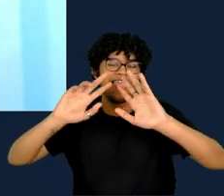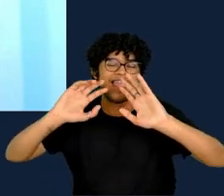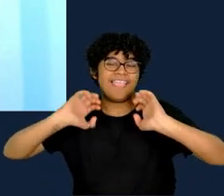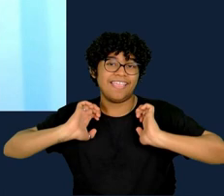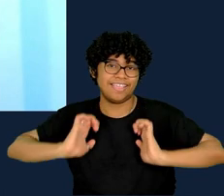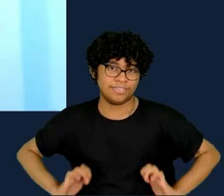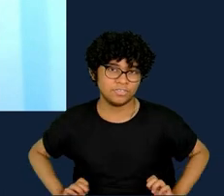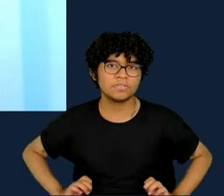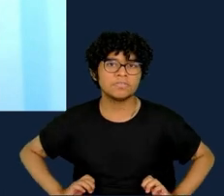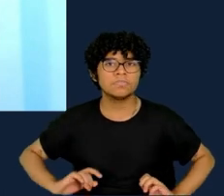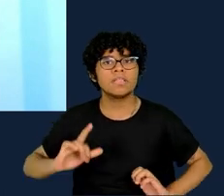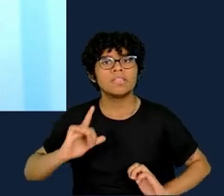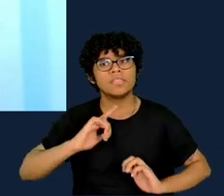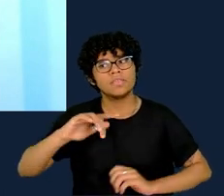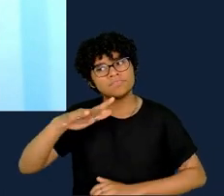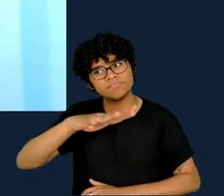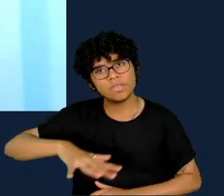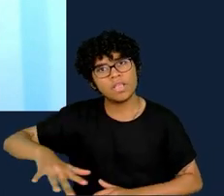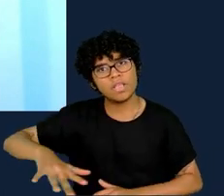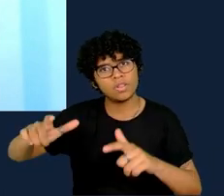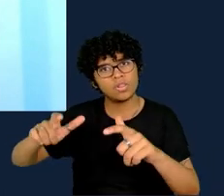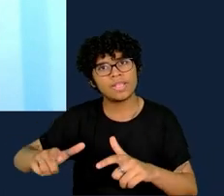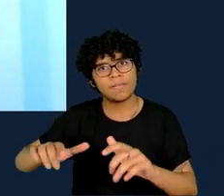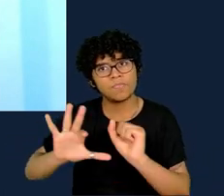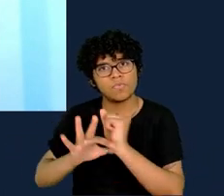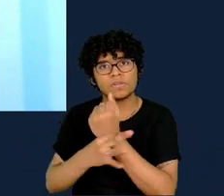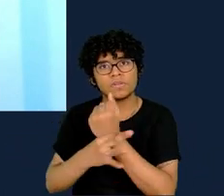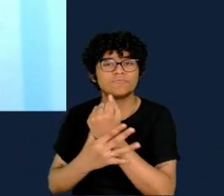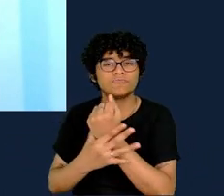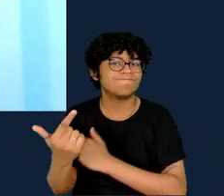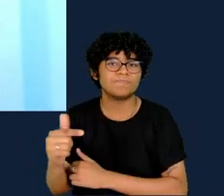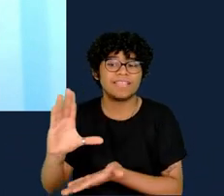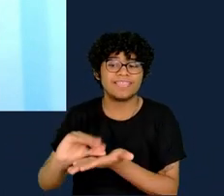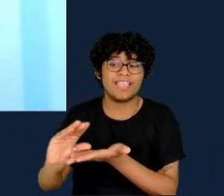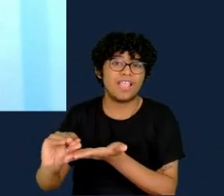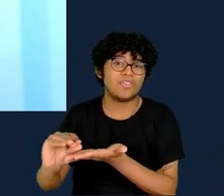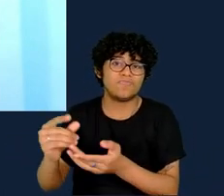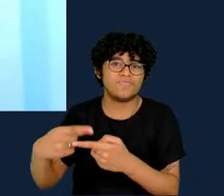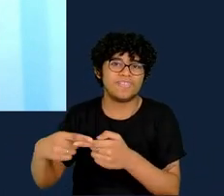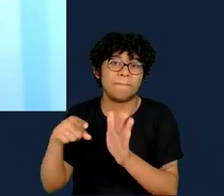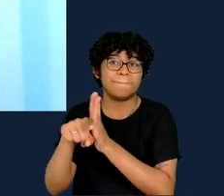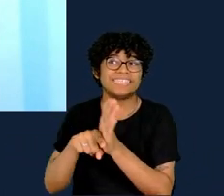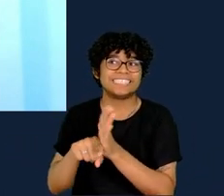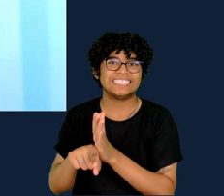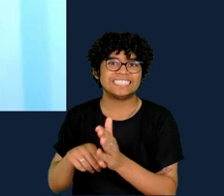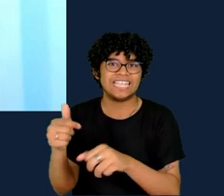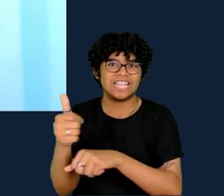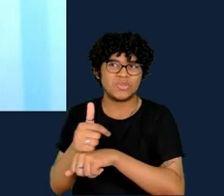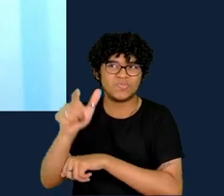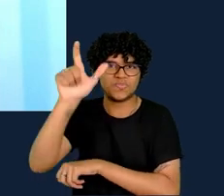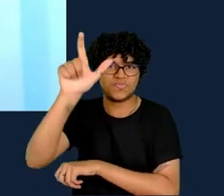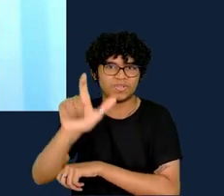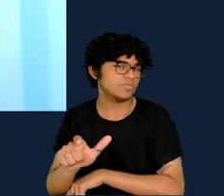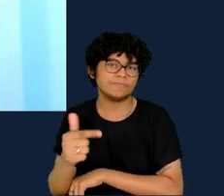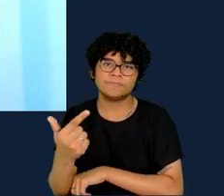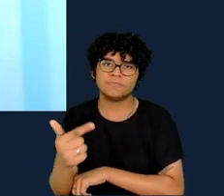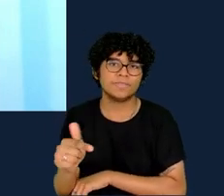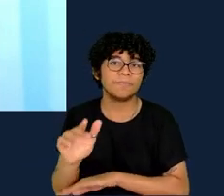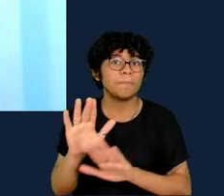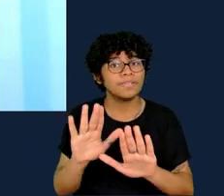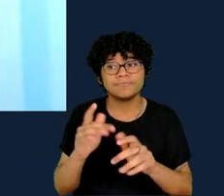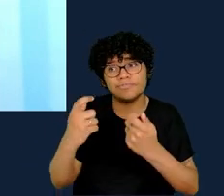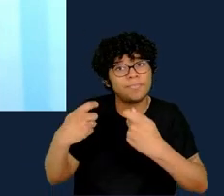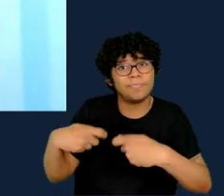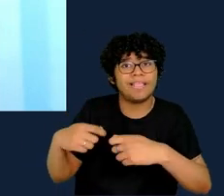têm dados porque não tem muita presença de pesquisador, e às vezes a presença do pesquisador não é o que é preciso nesse caso,